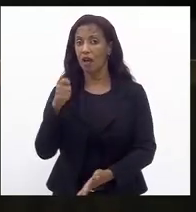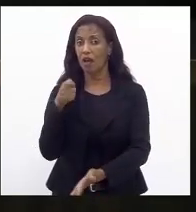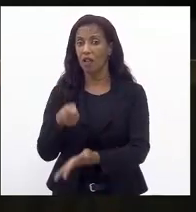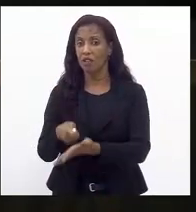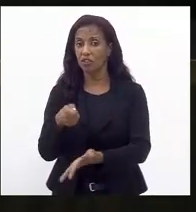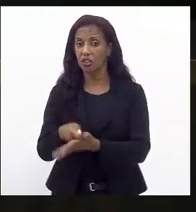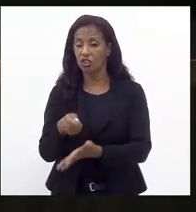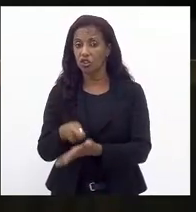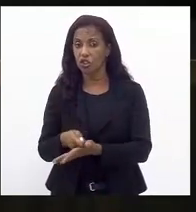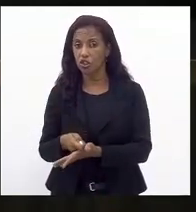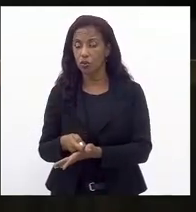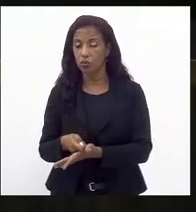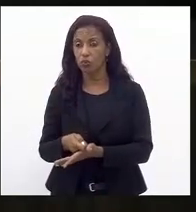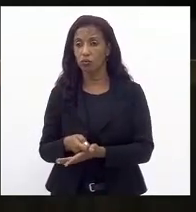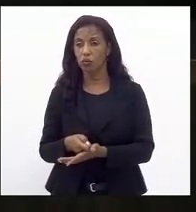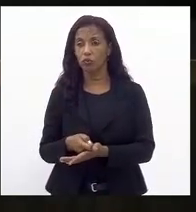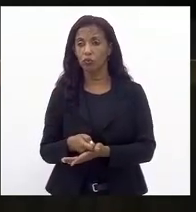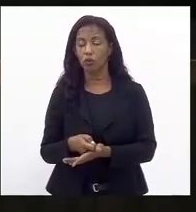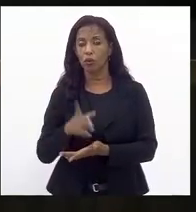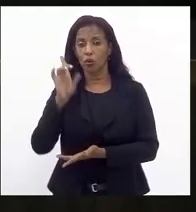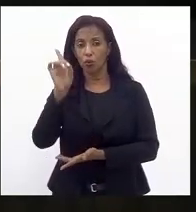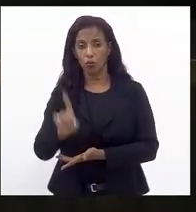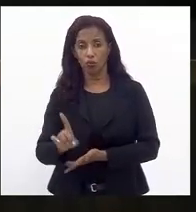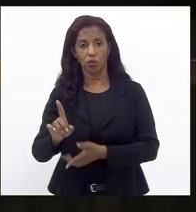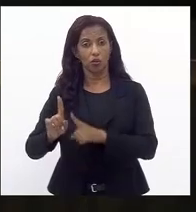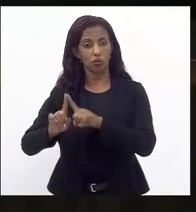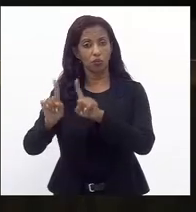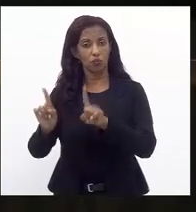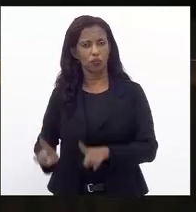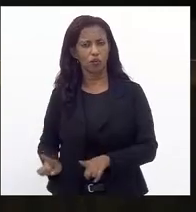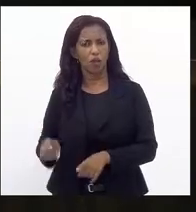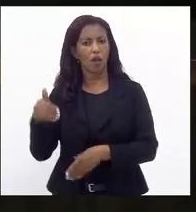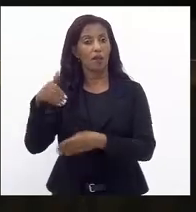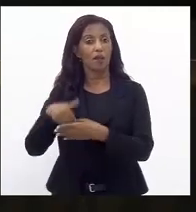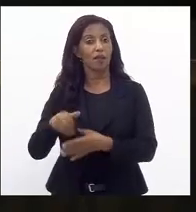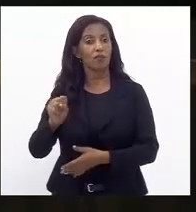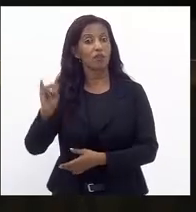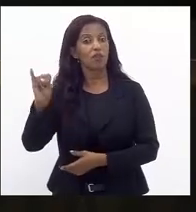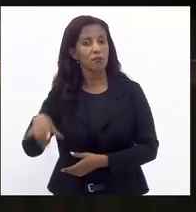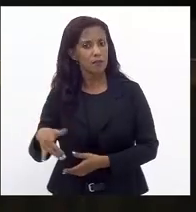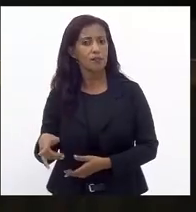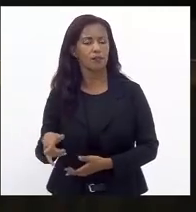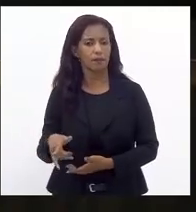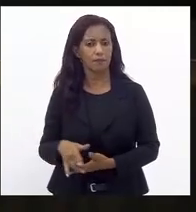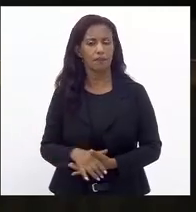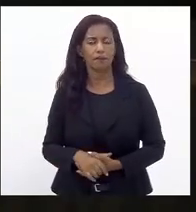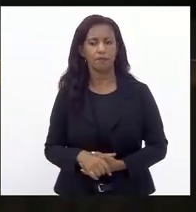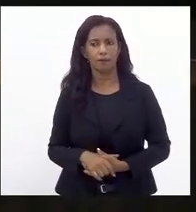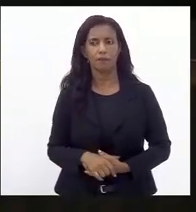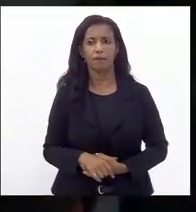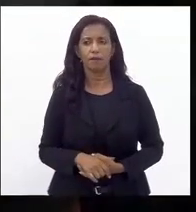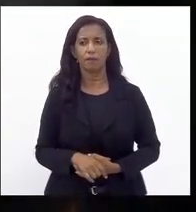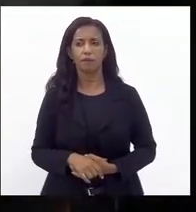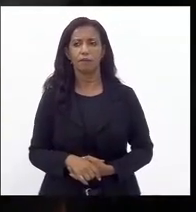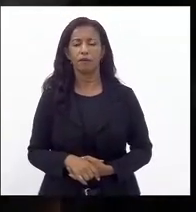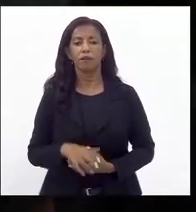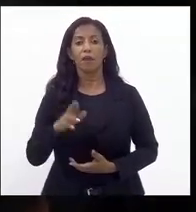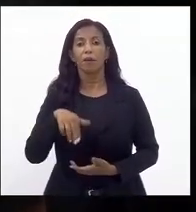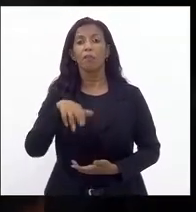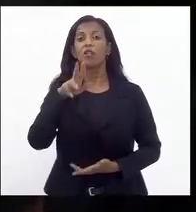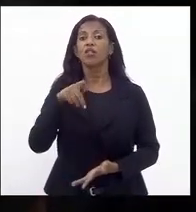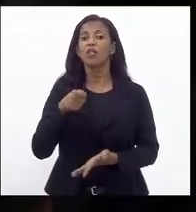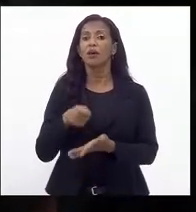garantido que estão garantindo os direitos dos Servidores é que ele tá voltando sim é presidida é eu acho que quem